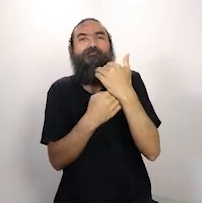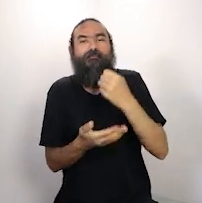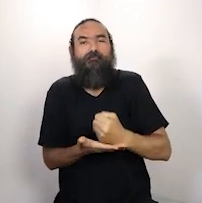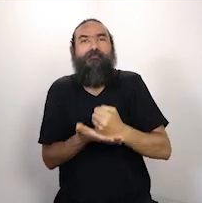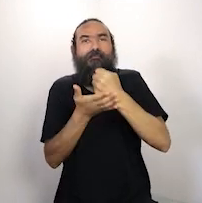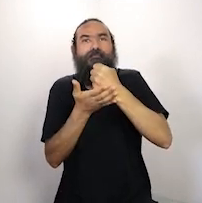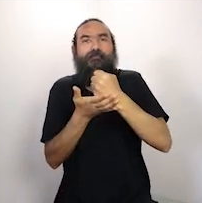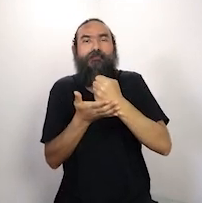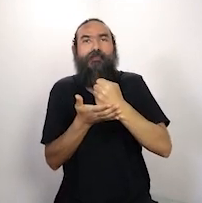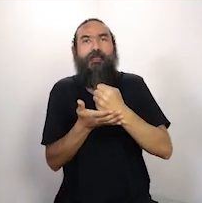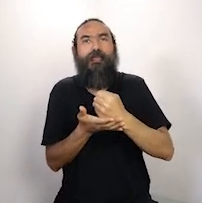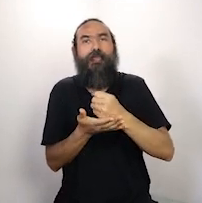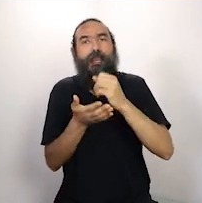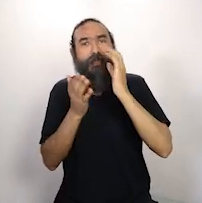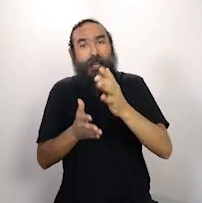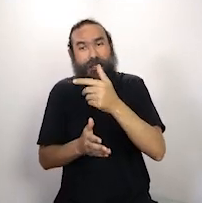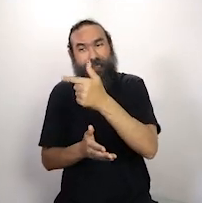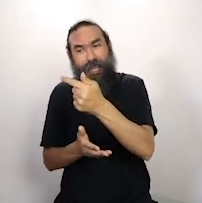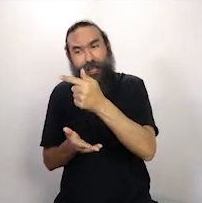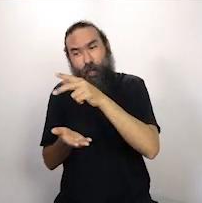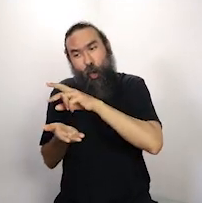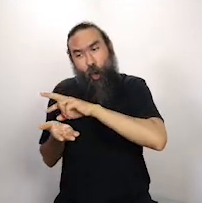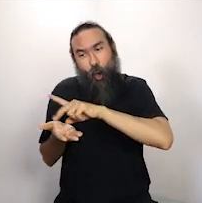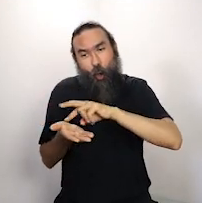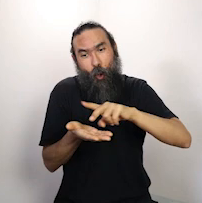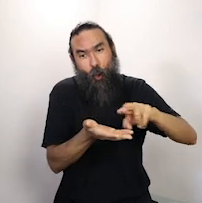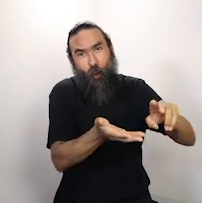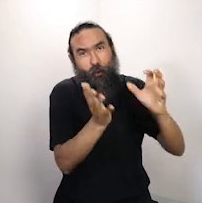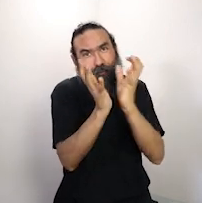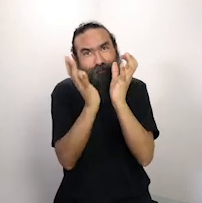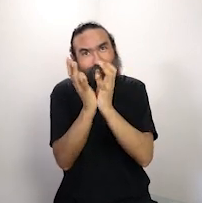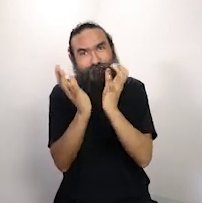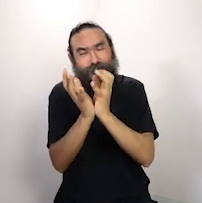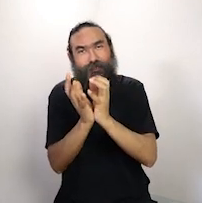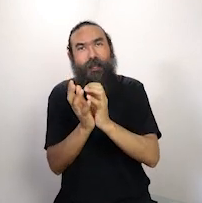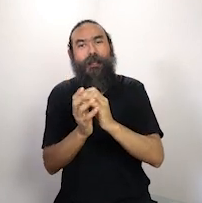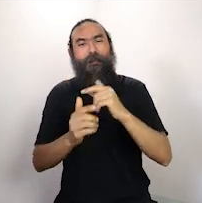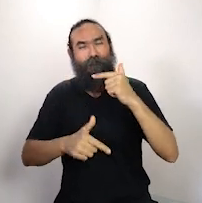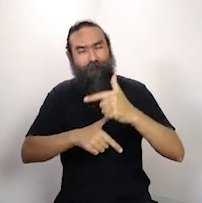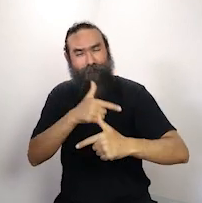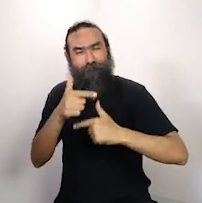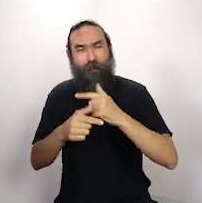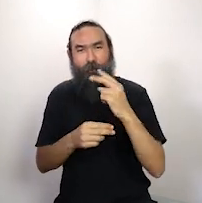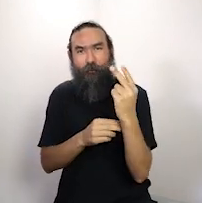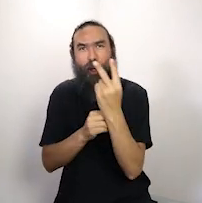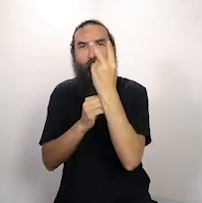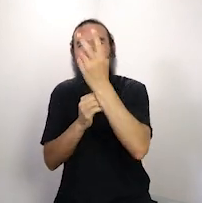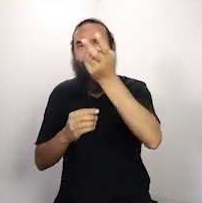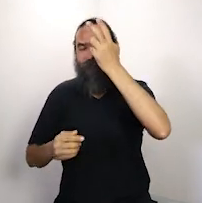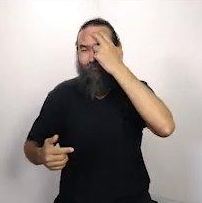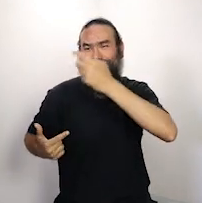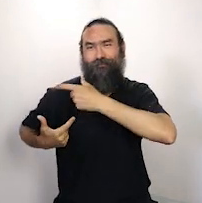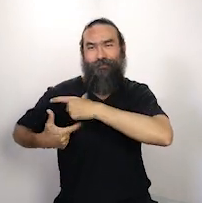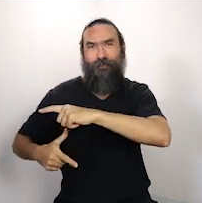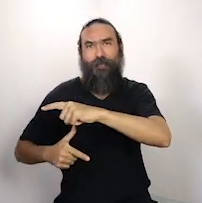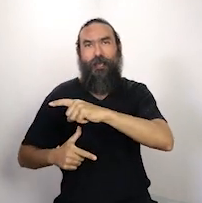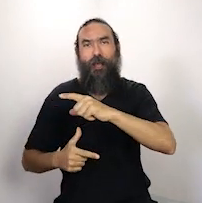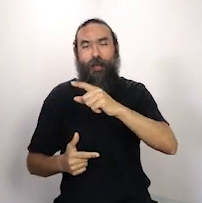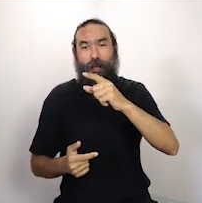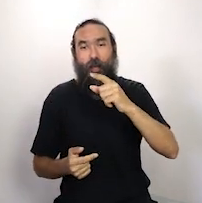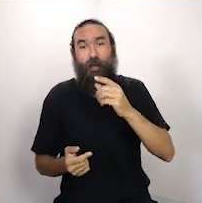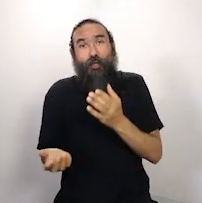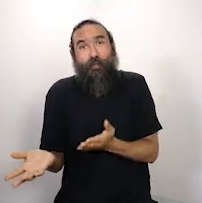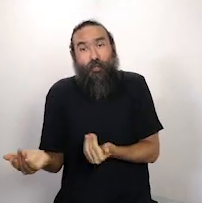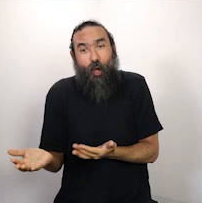7 grupos, valorizando as novas gerações e as comunidades que estão ali cuidando para que os mais